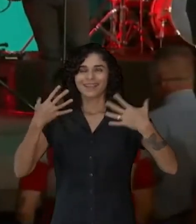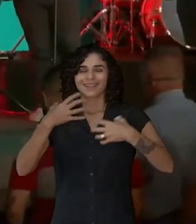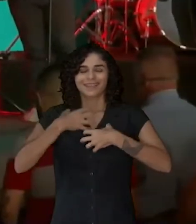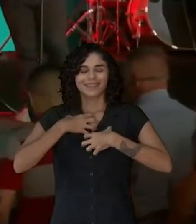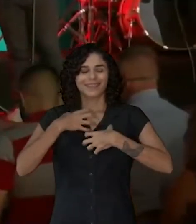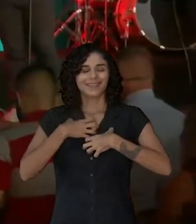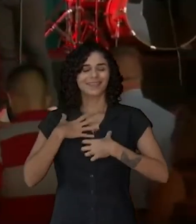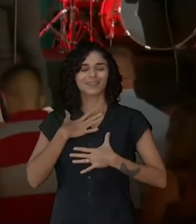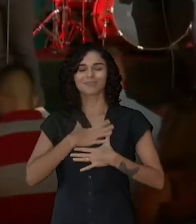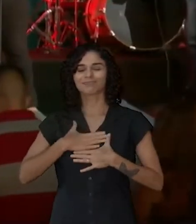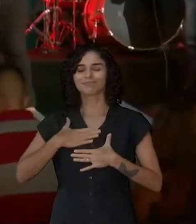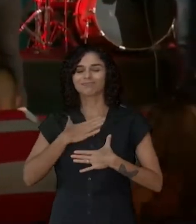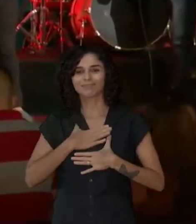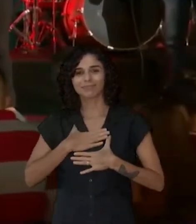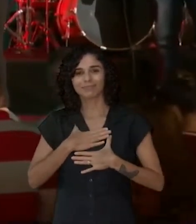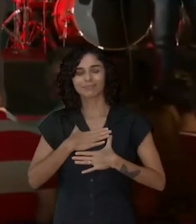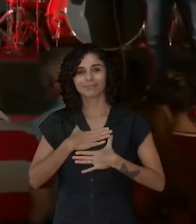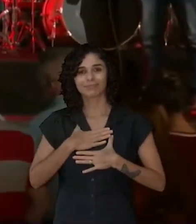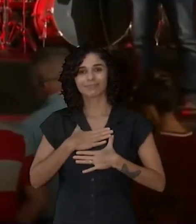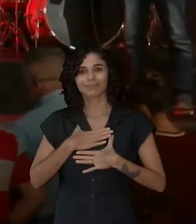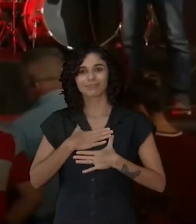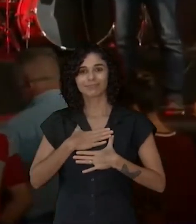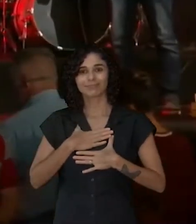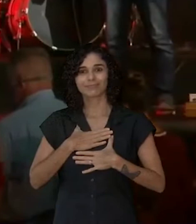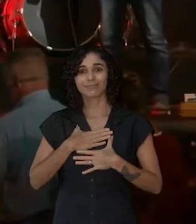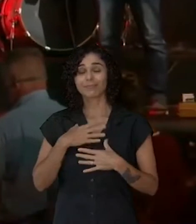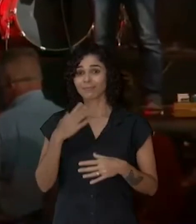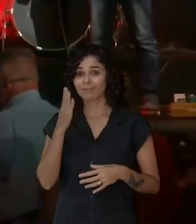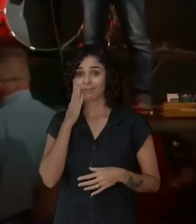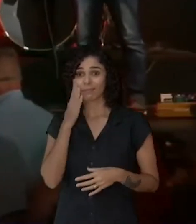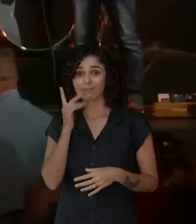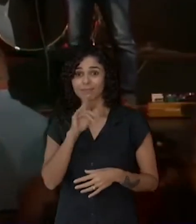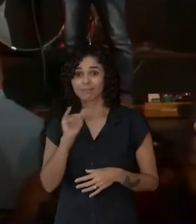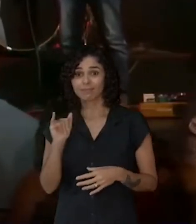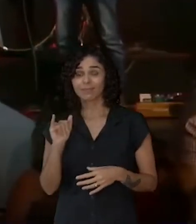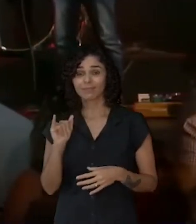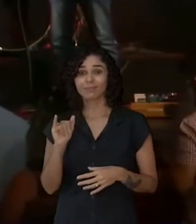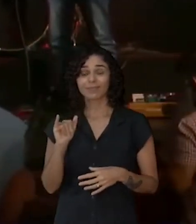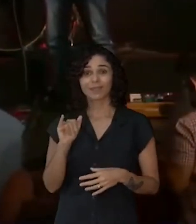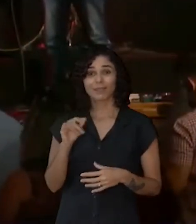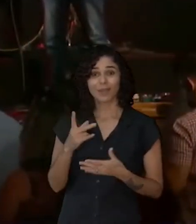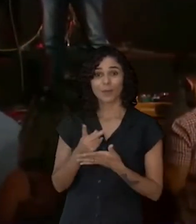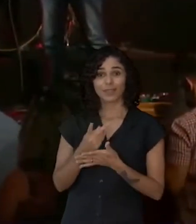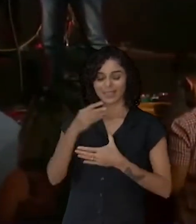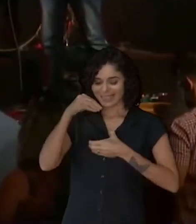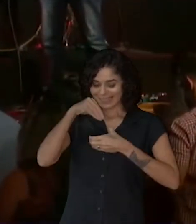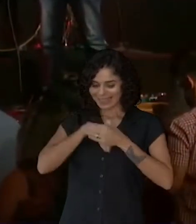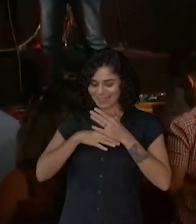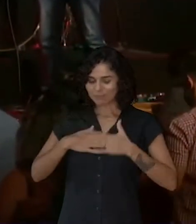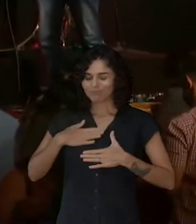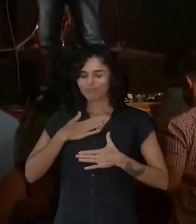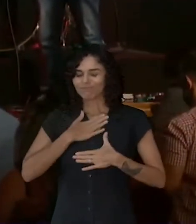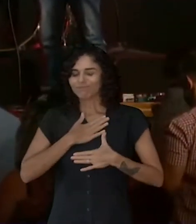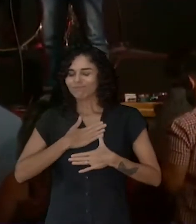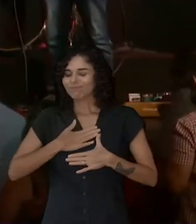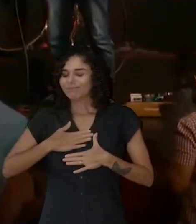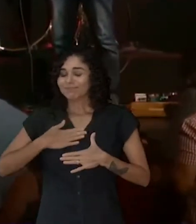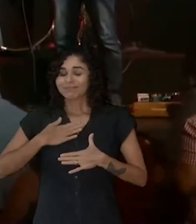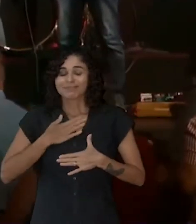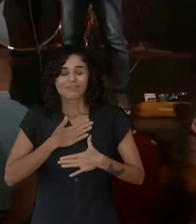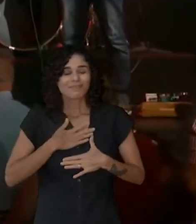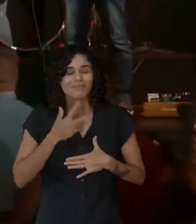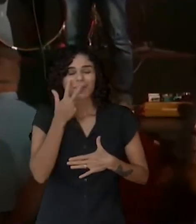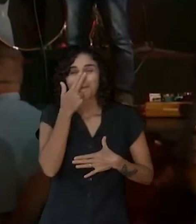E sabe o que isso vai trazer? Uma satisfação interna que não tem motivo.